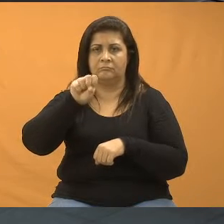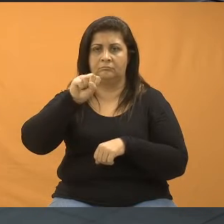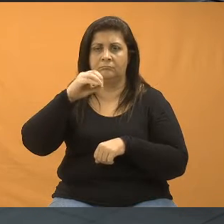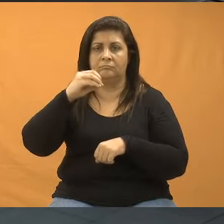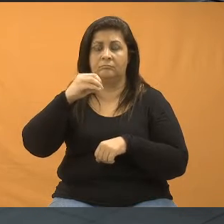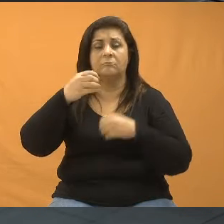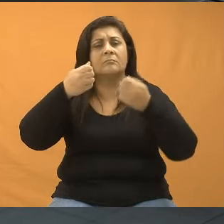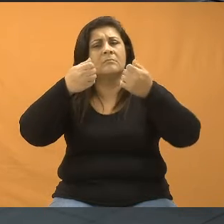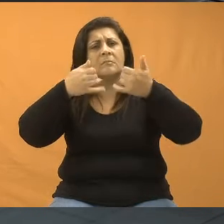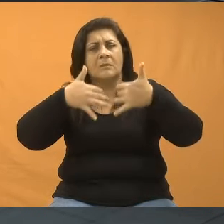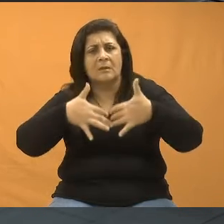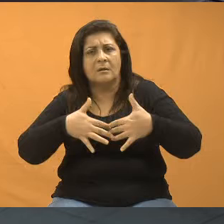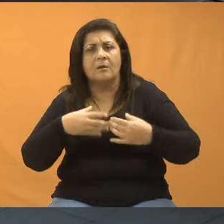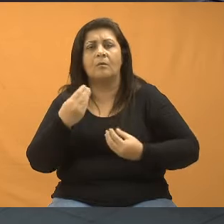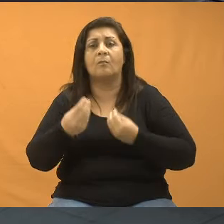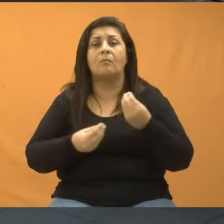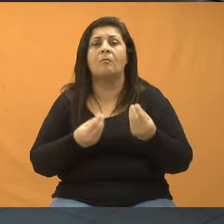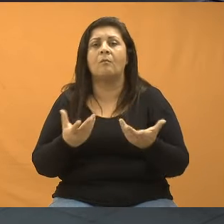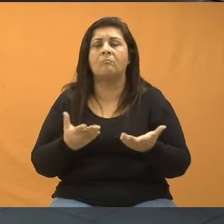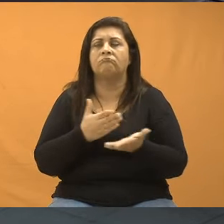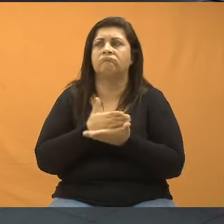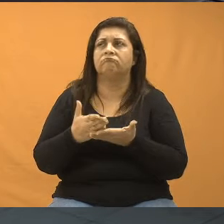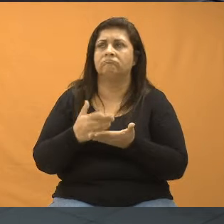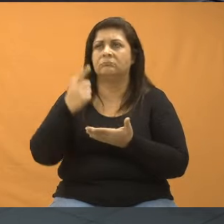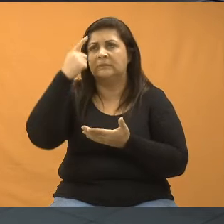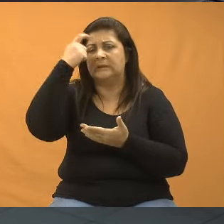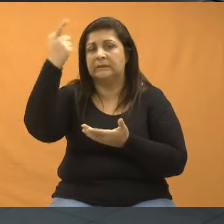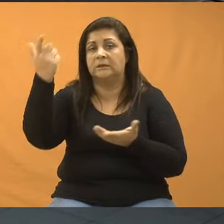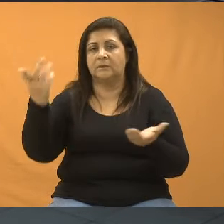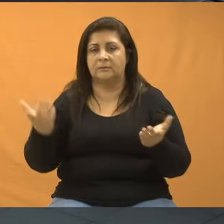fizesse uma explicação de como surgiu a ideia e que pé está.